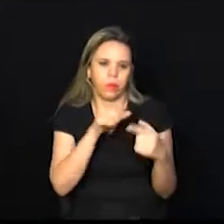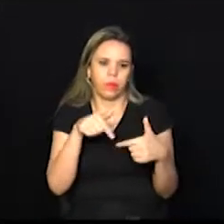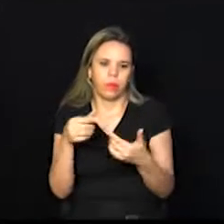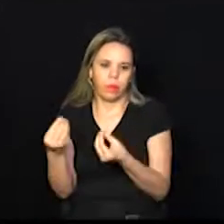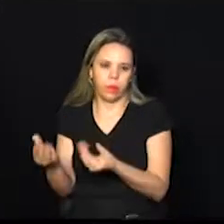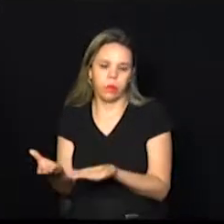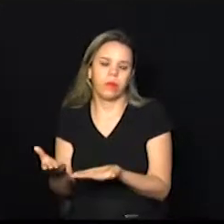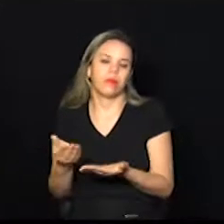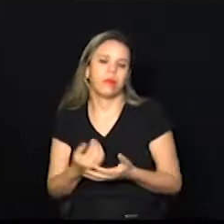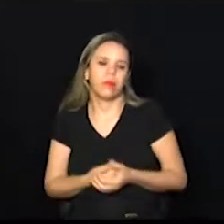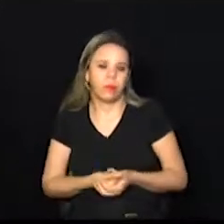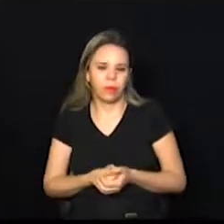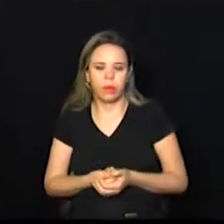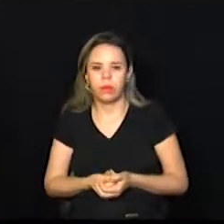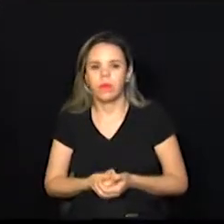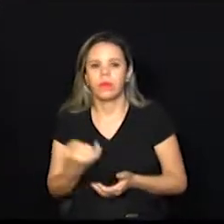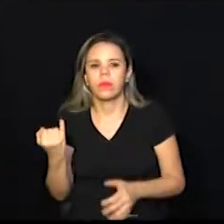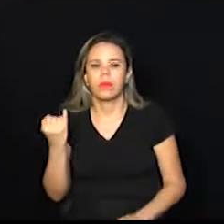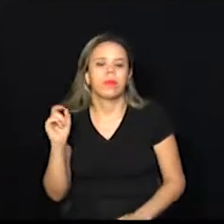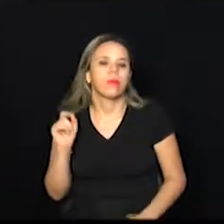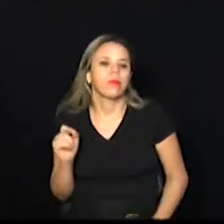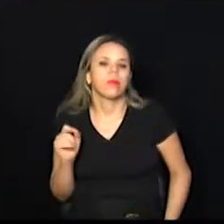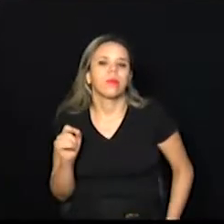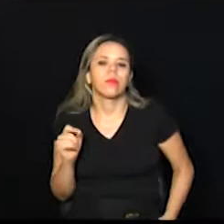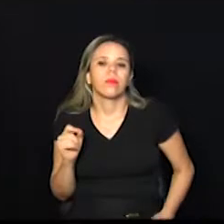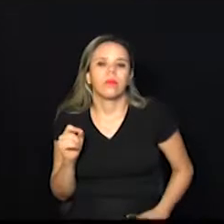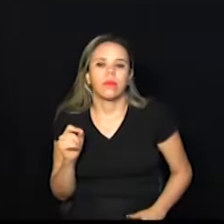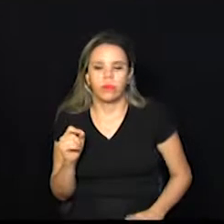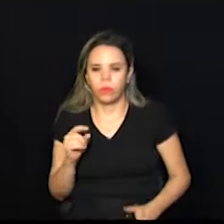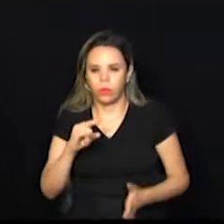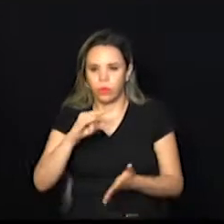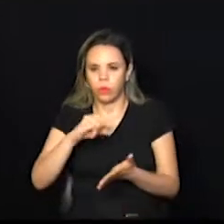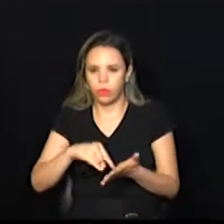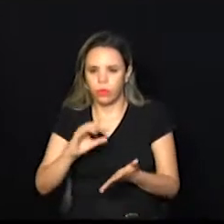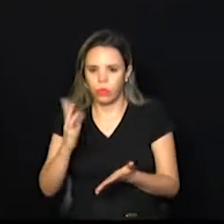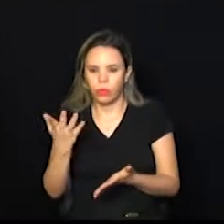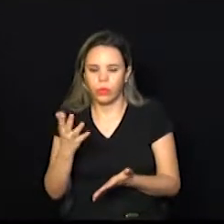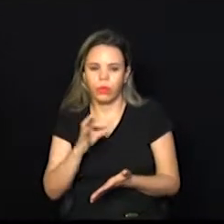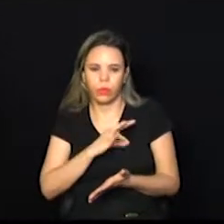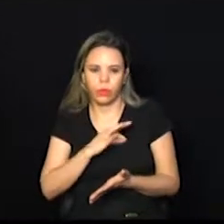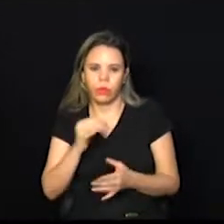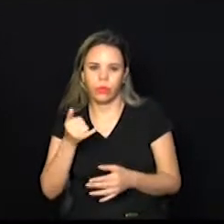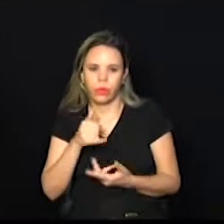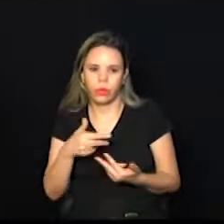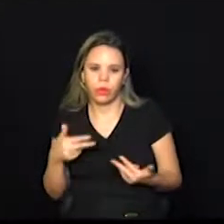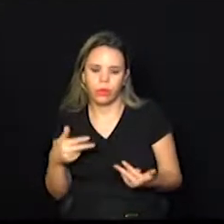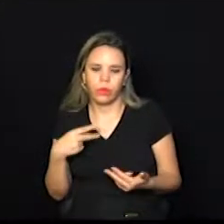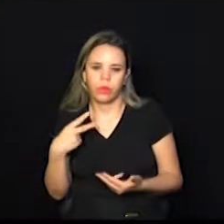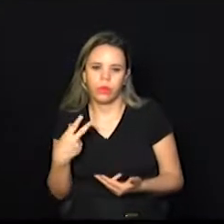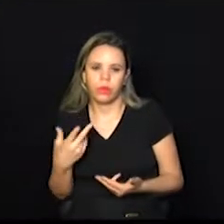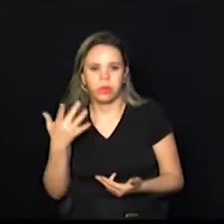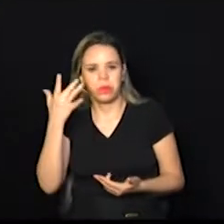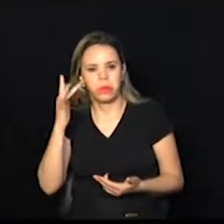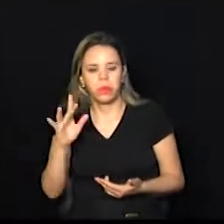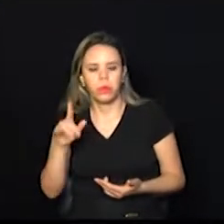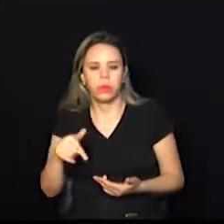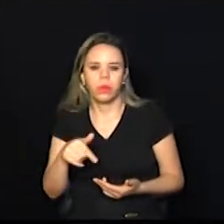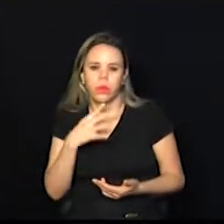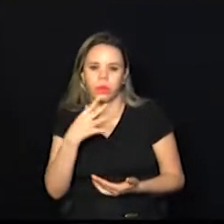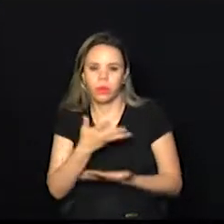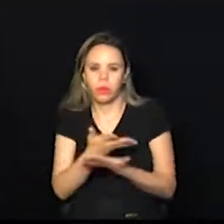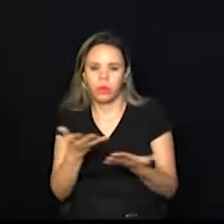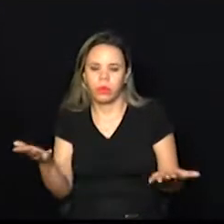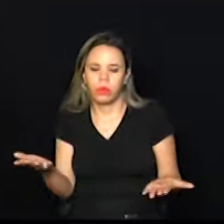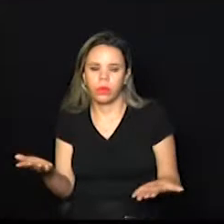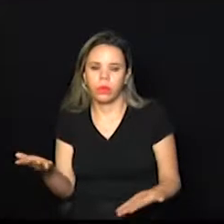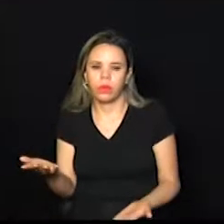importante nisso é que os boletins de ocorrência eletrônico, vereadoras, eu não sei se é de conhecimento de vocês,